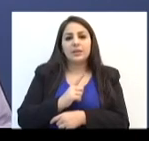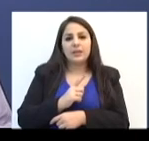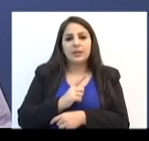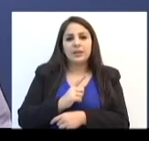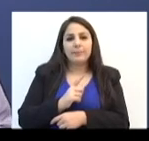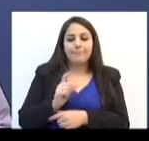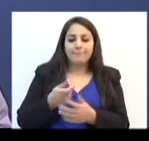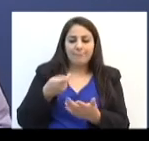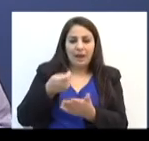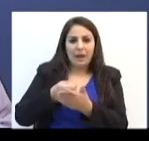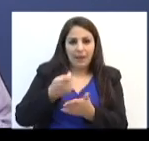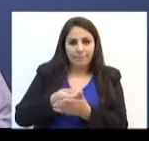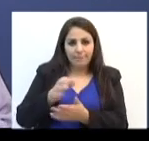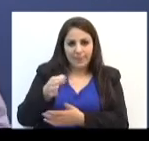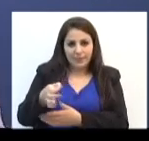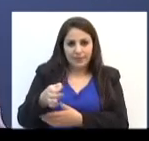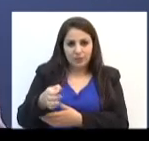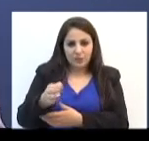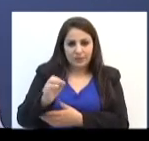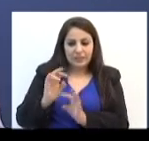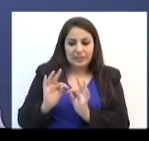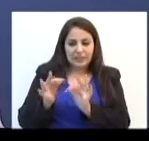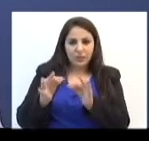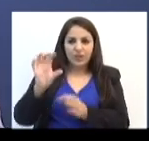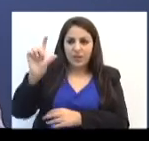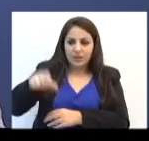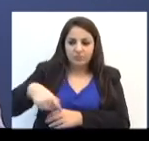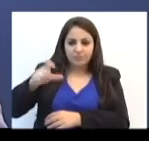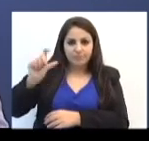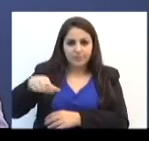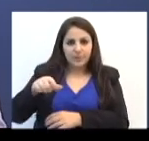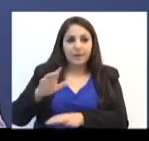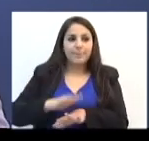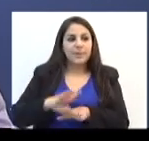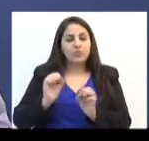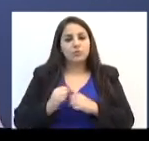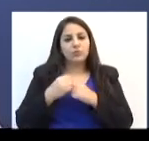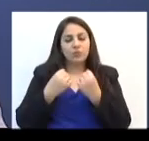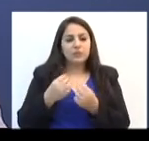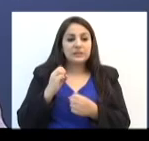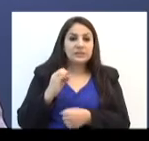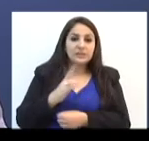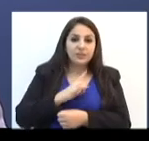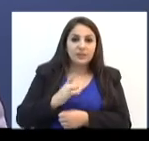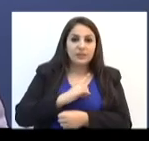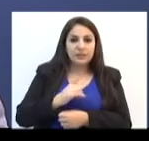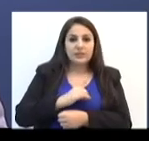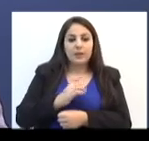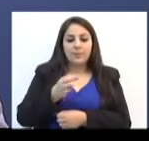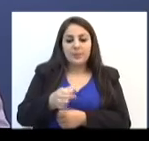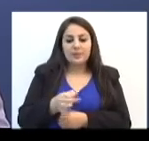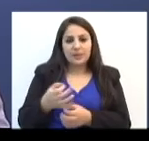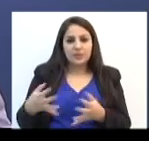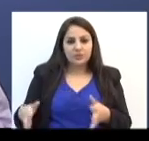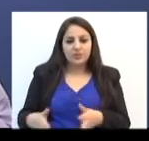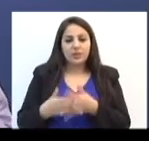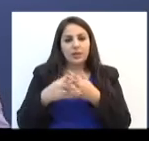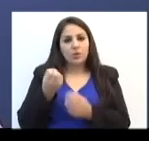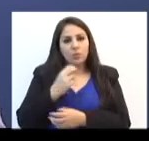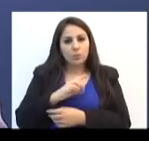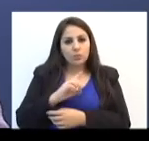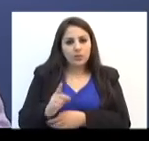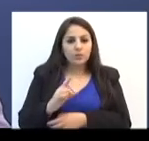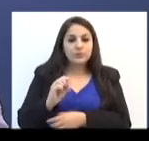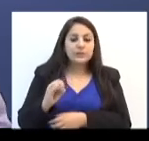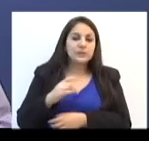é um fator bastante forte que vem agora, se nós teremos passagem integrada ou não, se nós